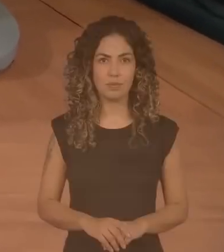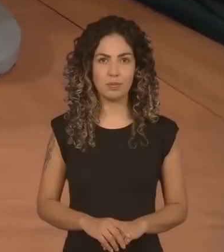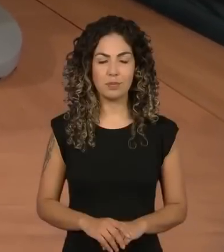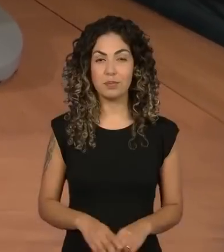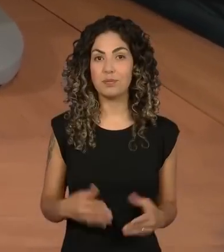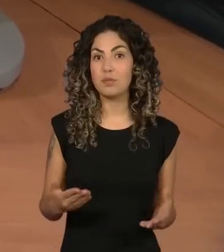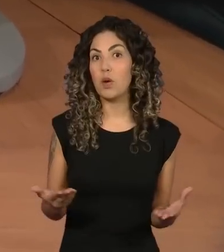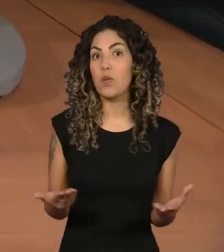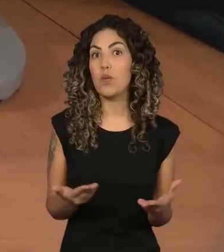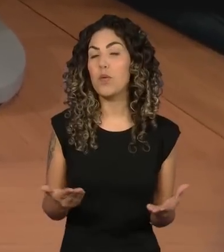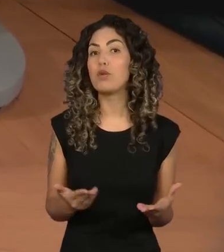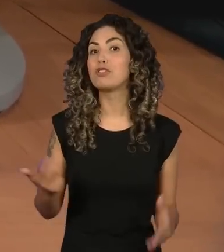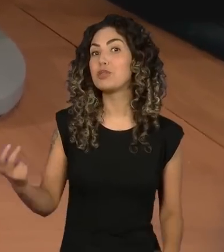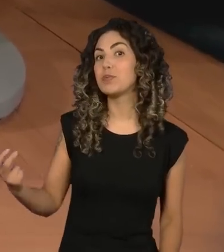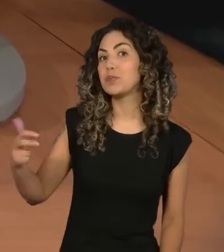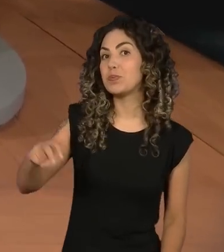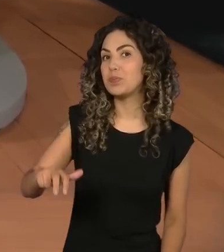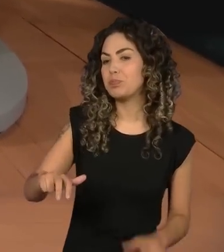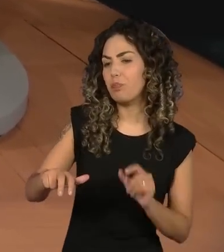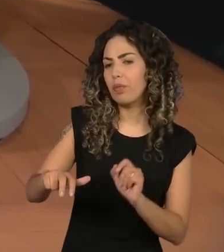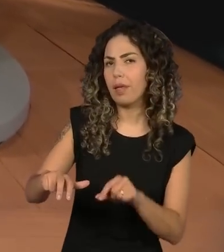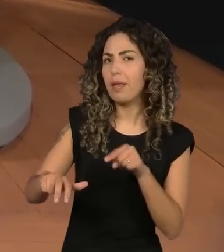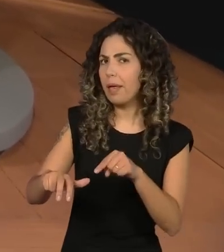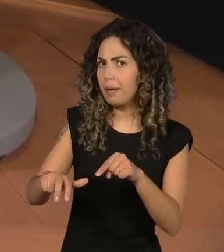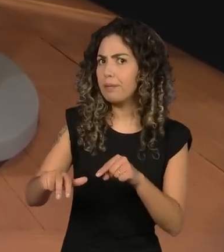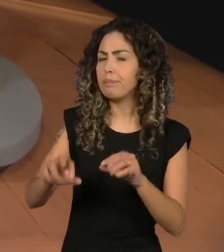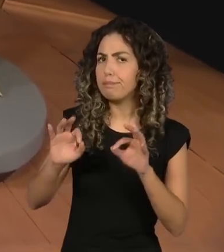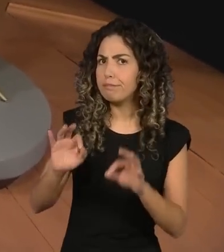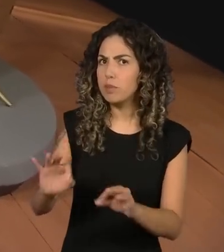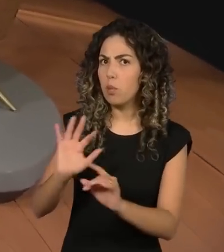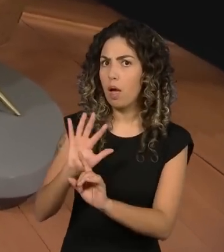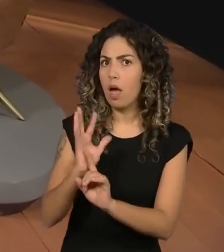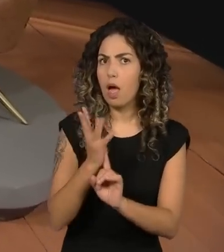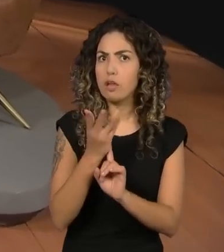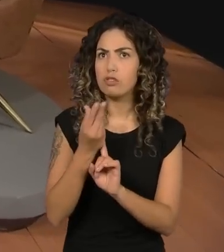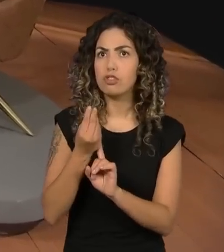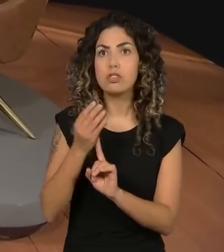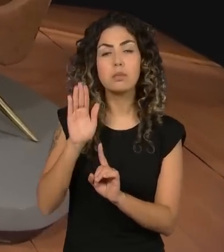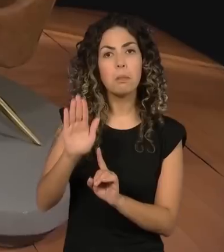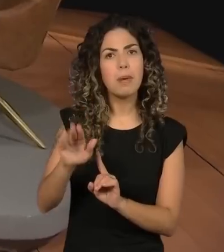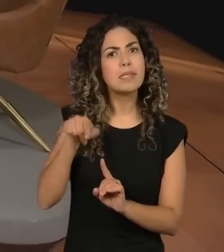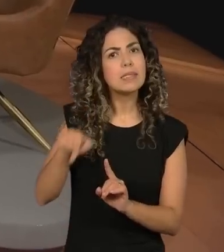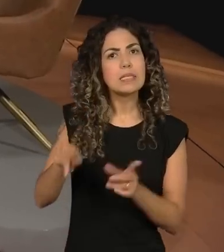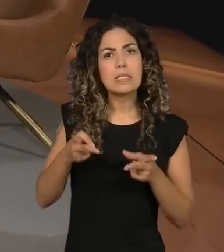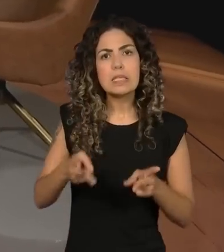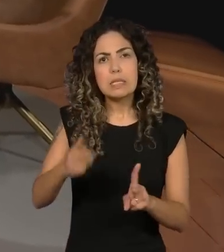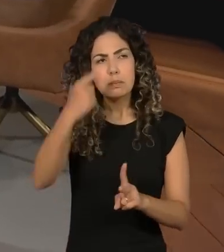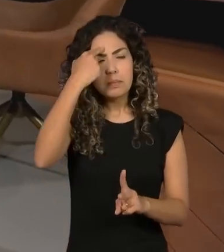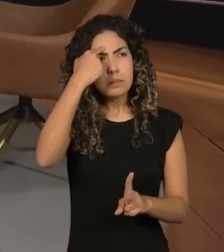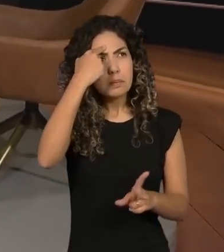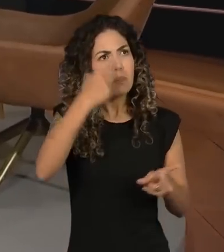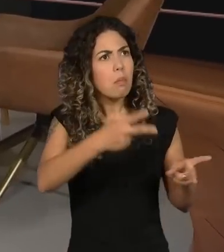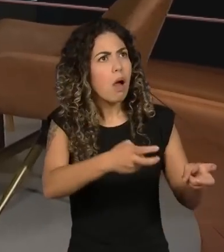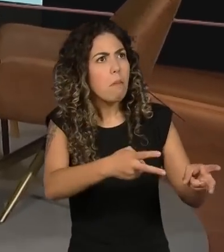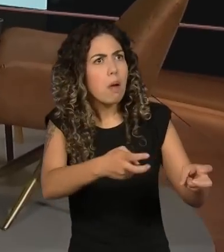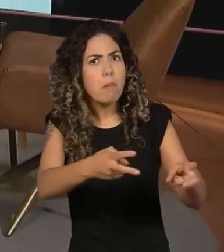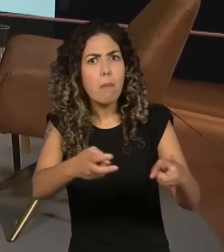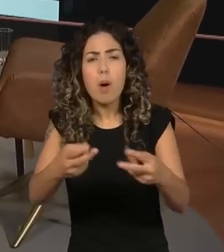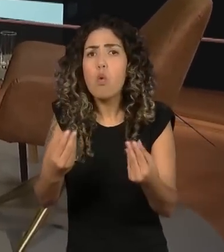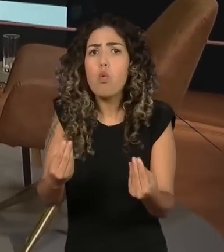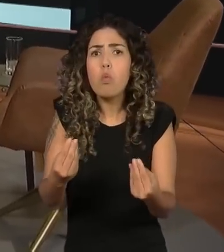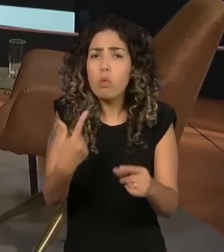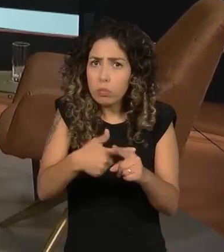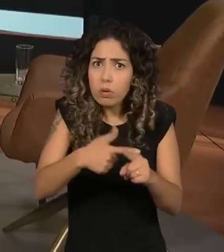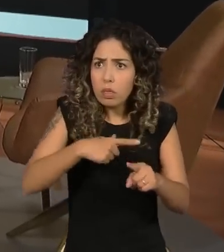A nossa convidada de hoje costuma dizer que, como artista, ela tem o dever de tentar compreender o mundo em toda a sua diversidade. Pois é, e